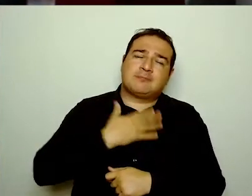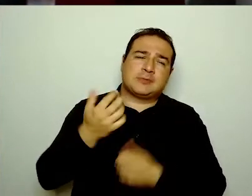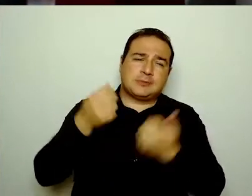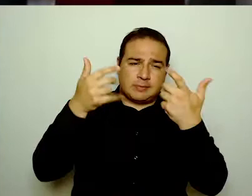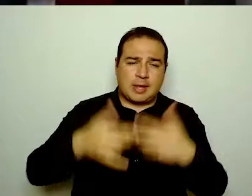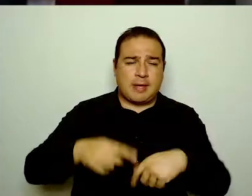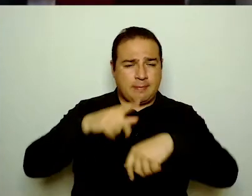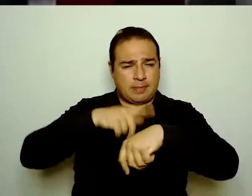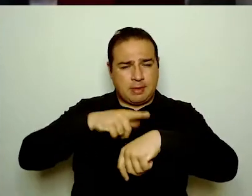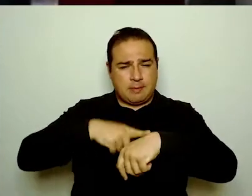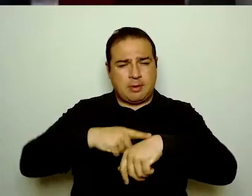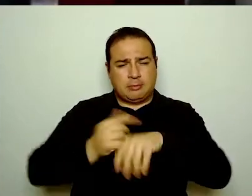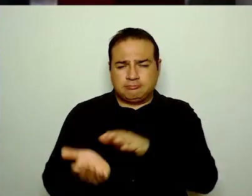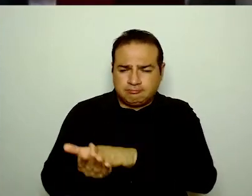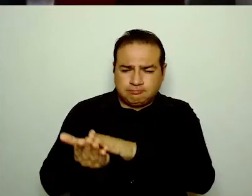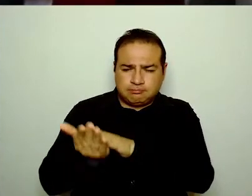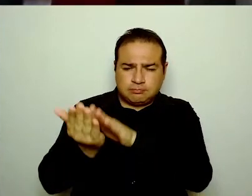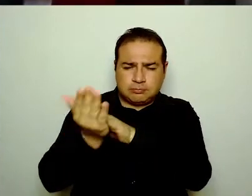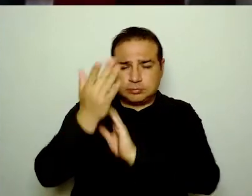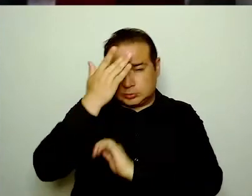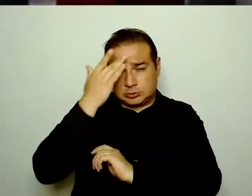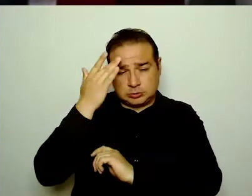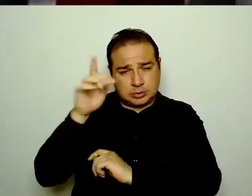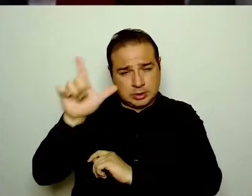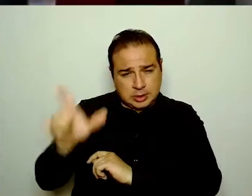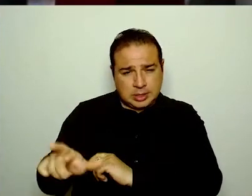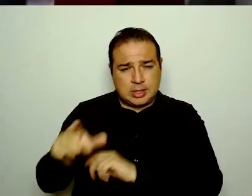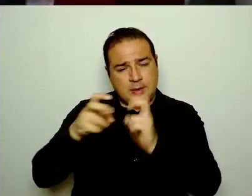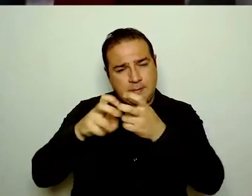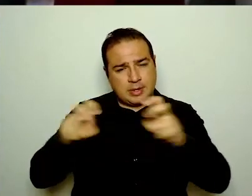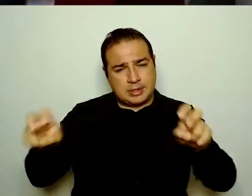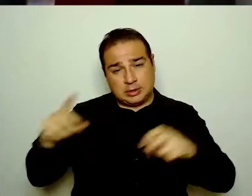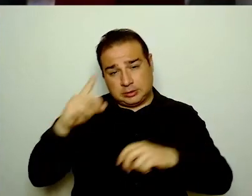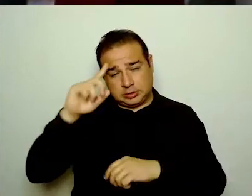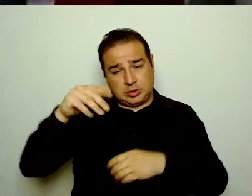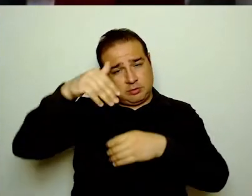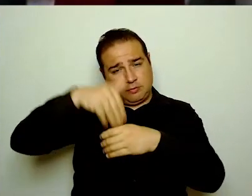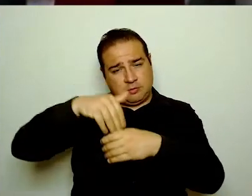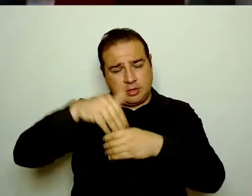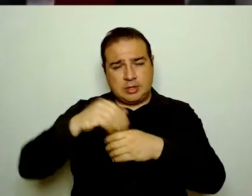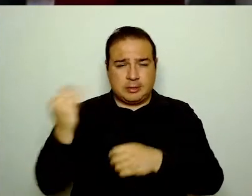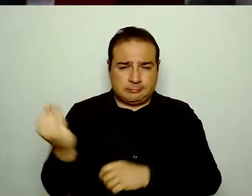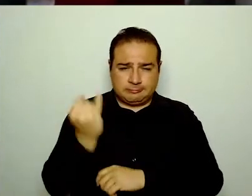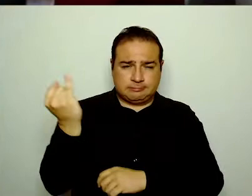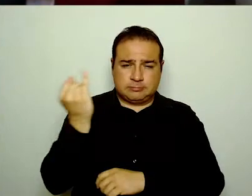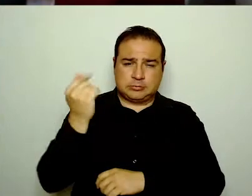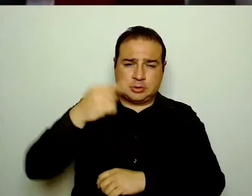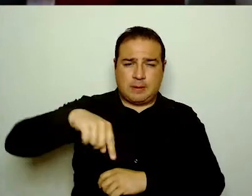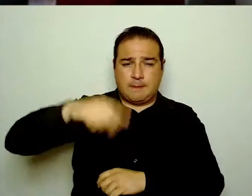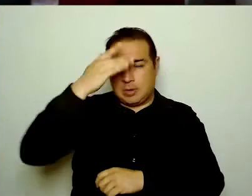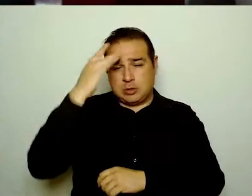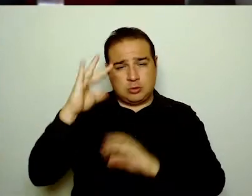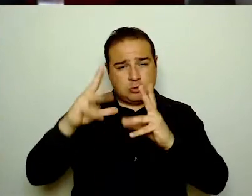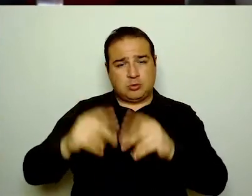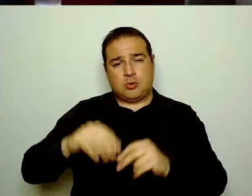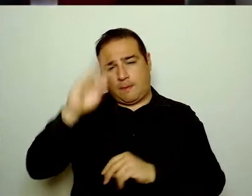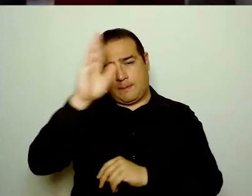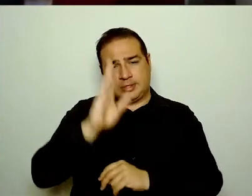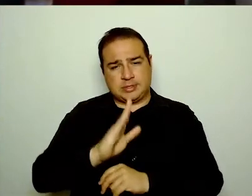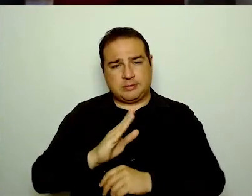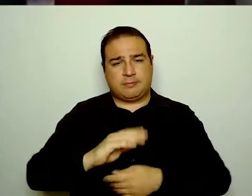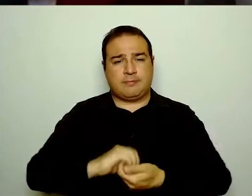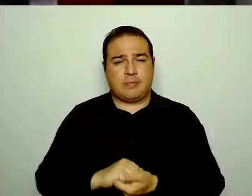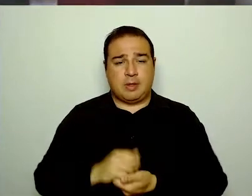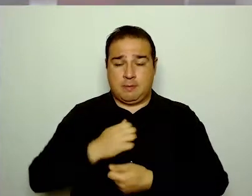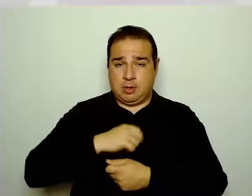nesse momento de ressaltar aquele colaborador que é o mesário no dia das eleições, de suma importância para as